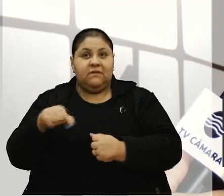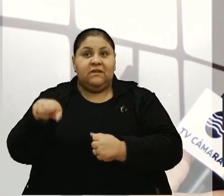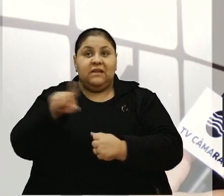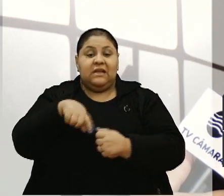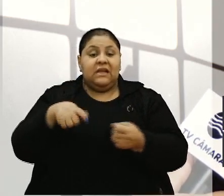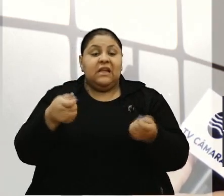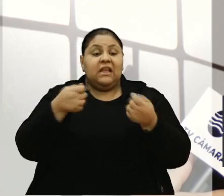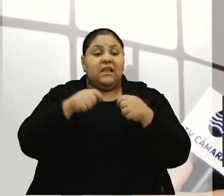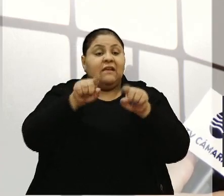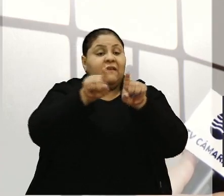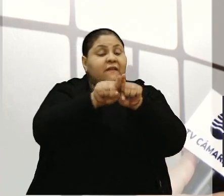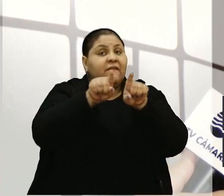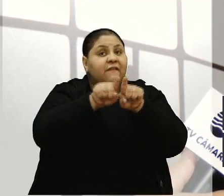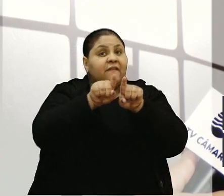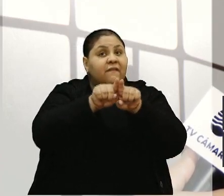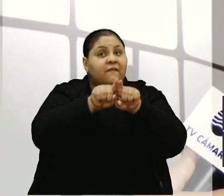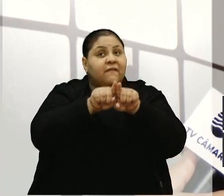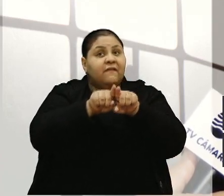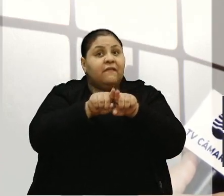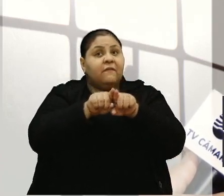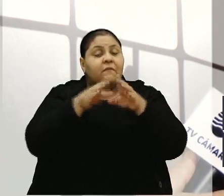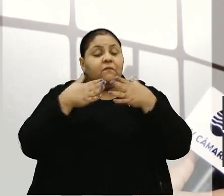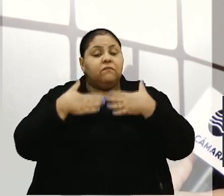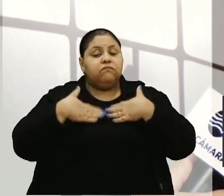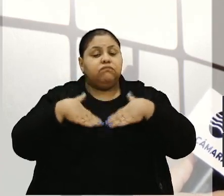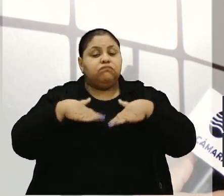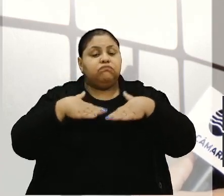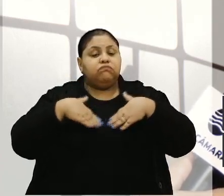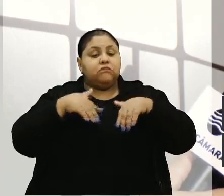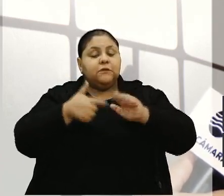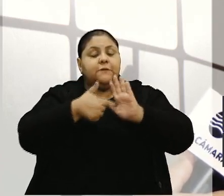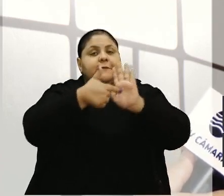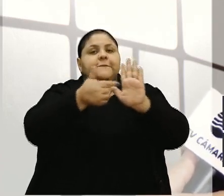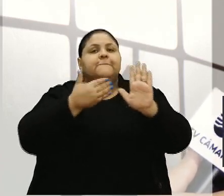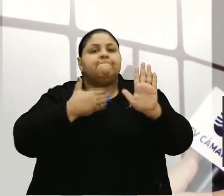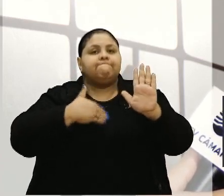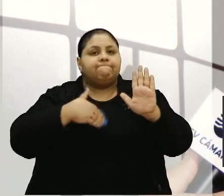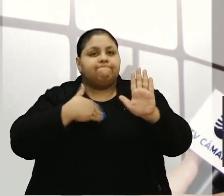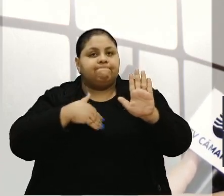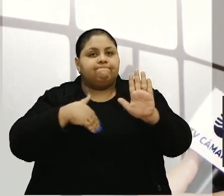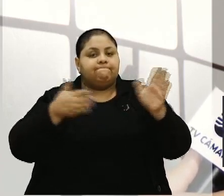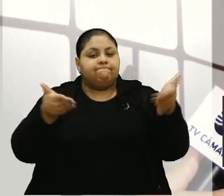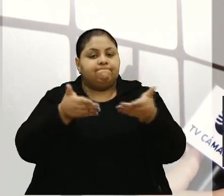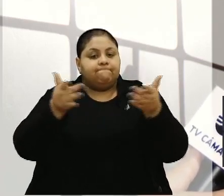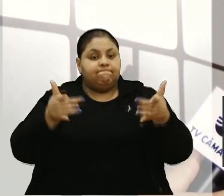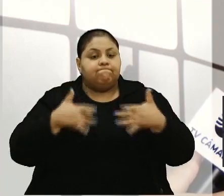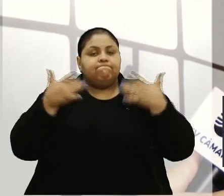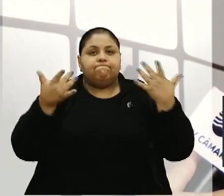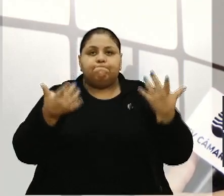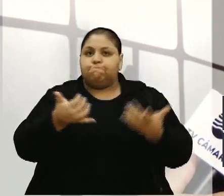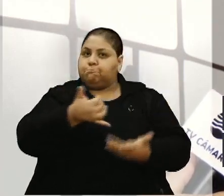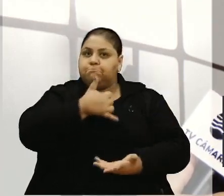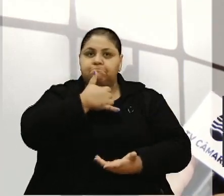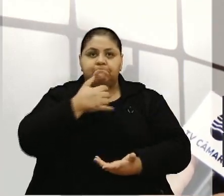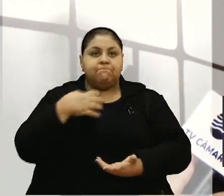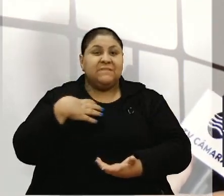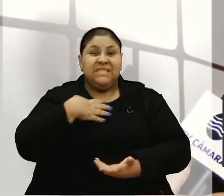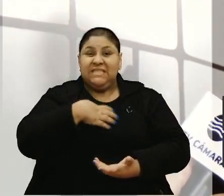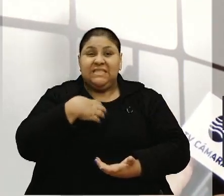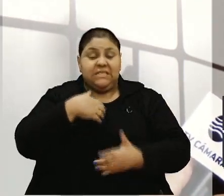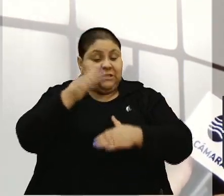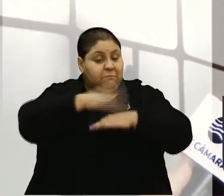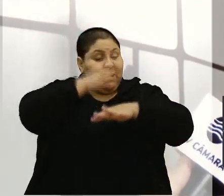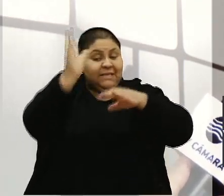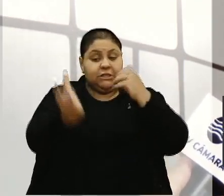precise, inclusive, levar essa tranquilidade aos moradores que estão muito assustados, que, infelizmente, não se sentem mais